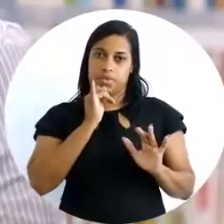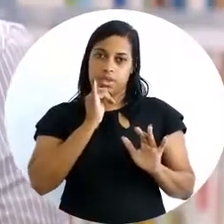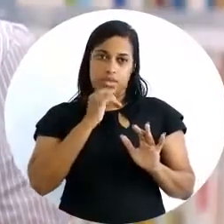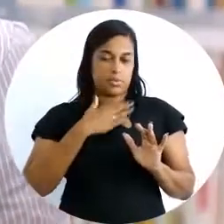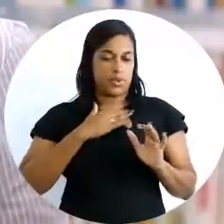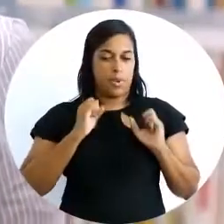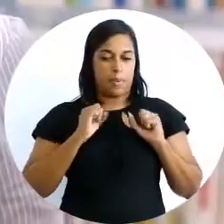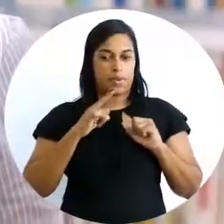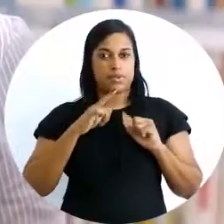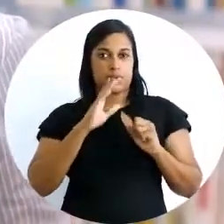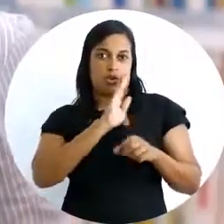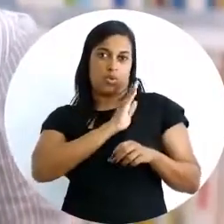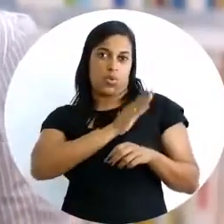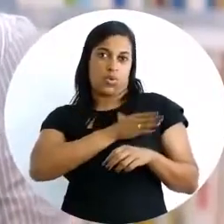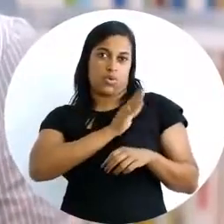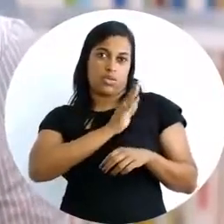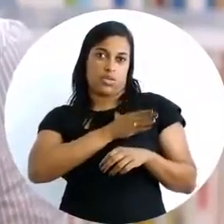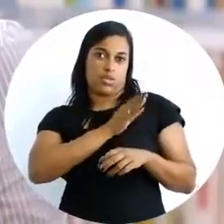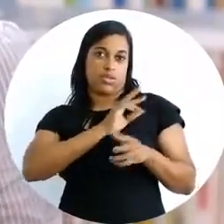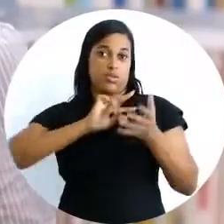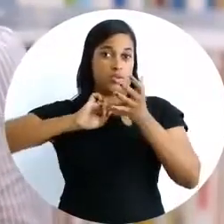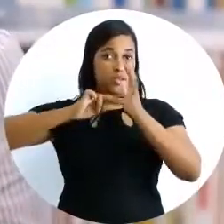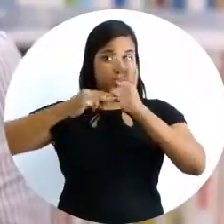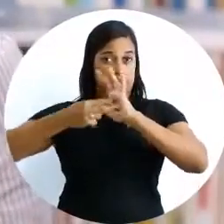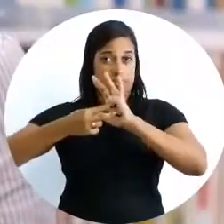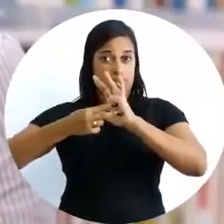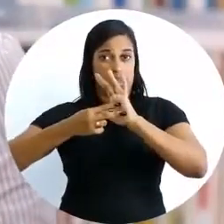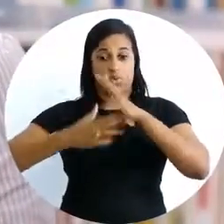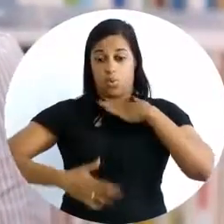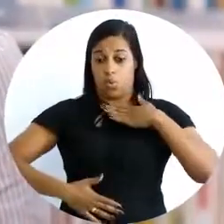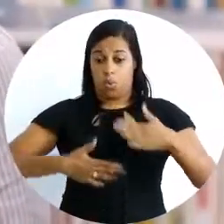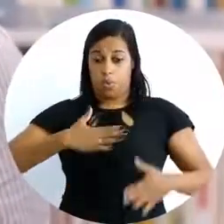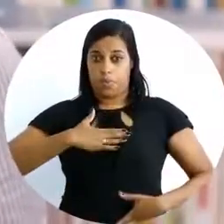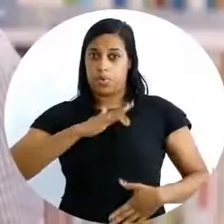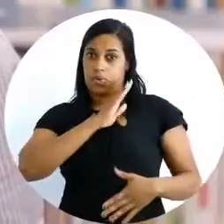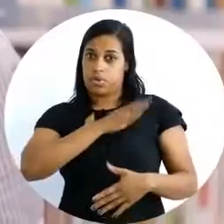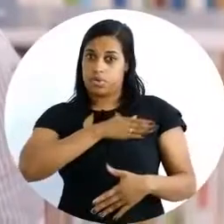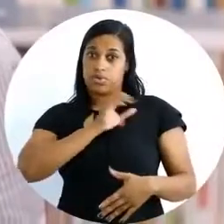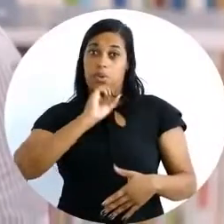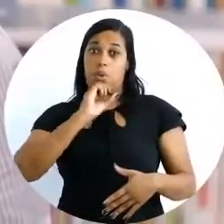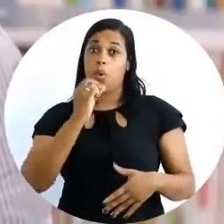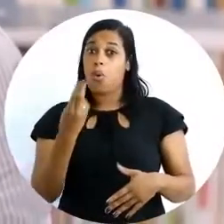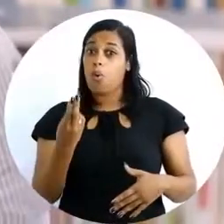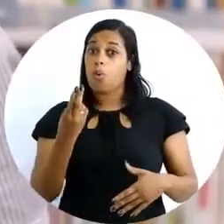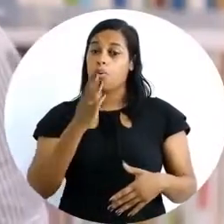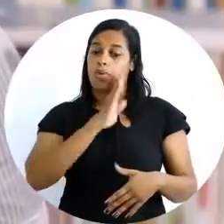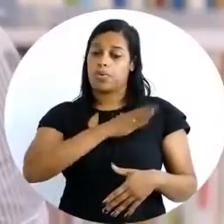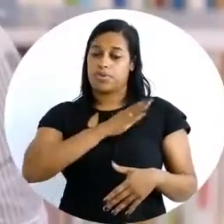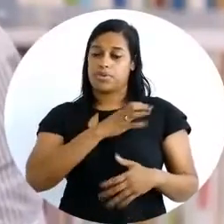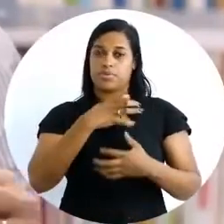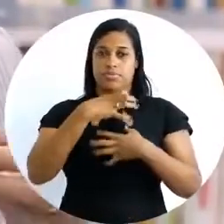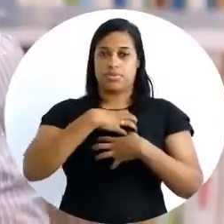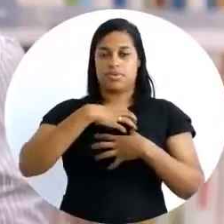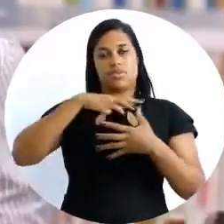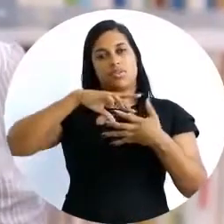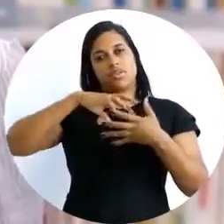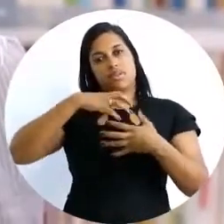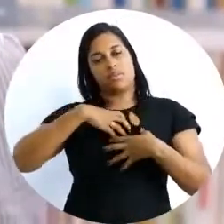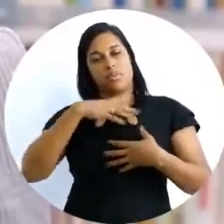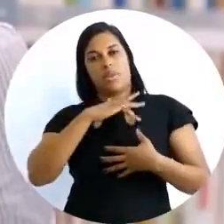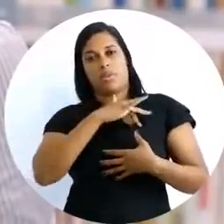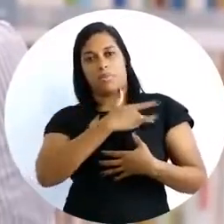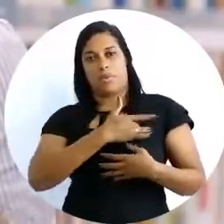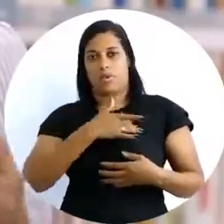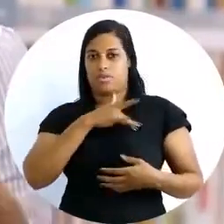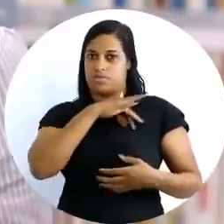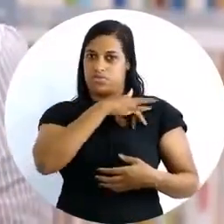eu posso ter coração no sentido de um órgão do corpo, ou coração relacionado a um sentimento, relacionado à